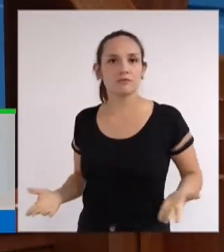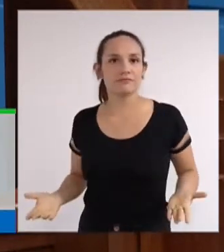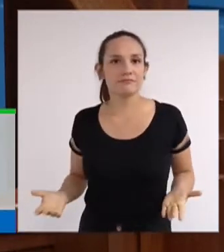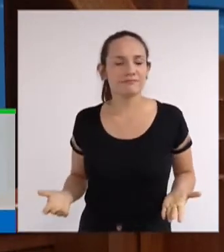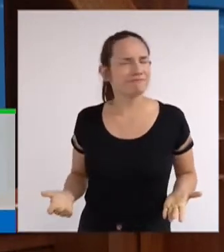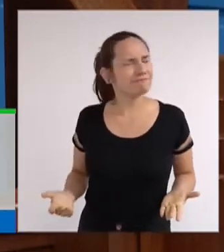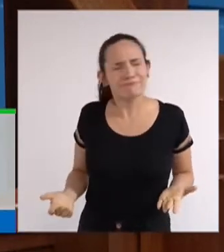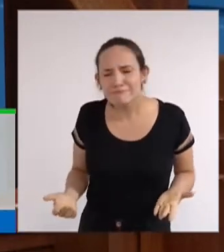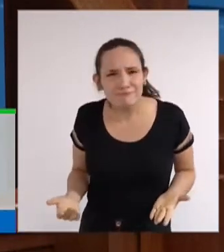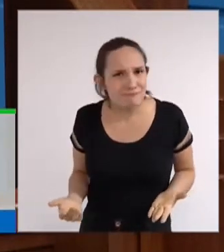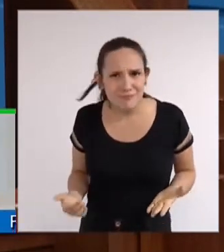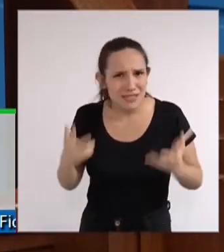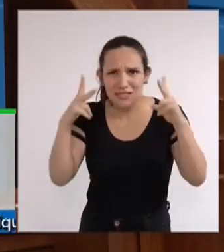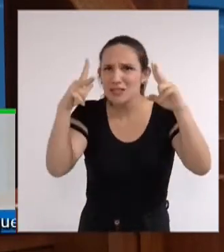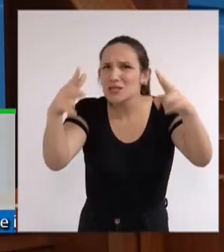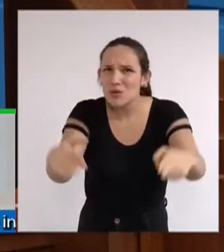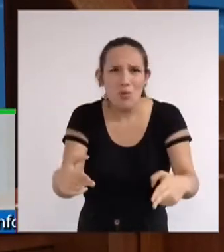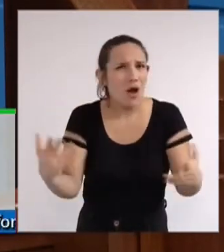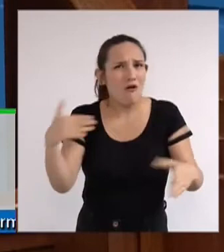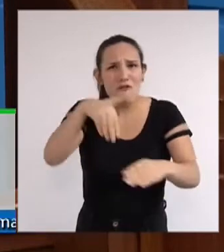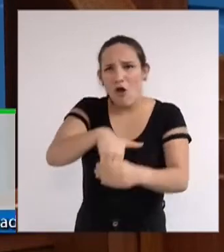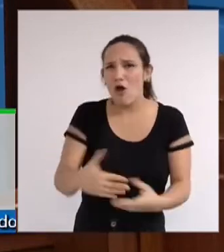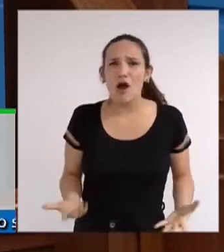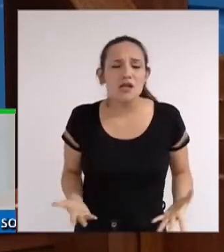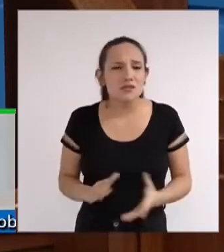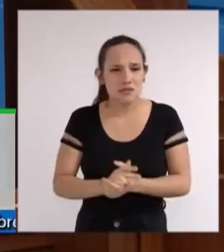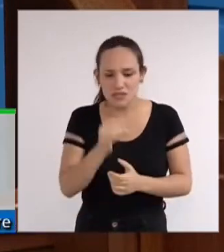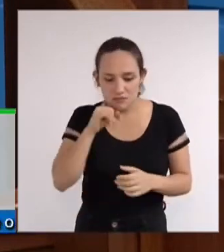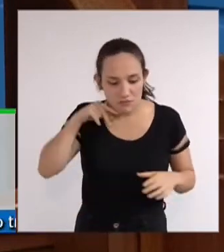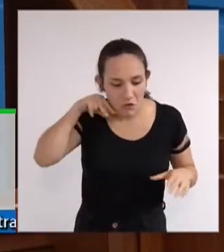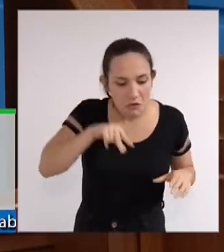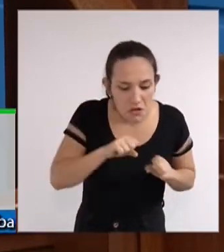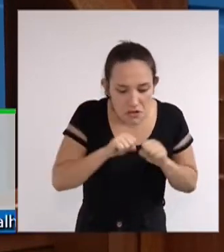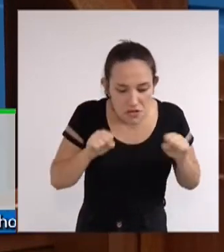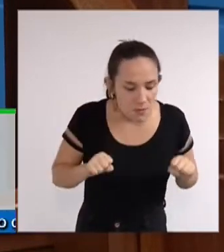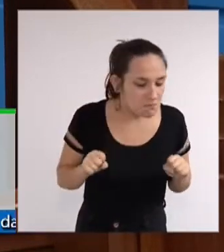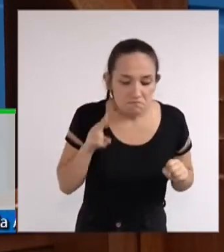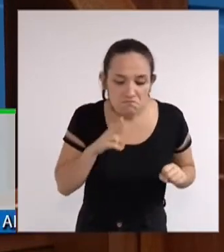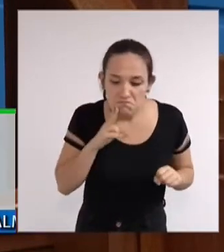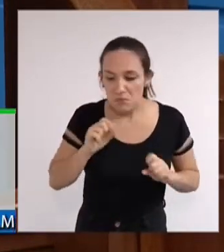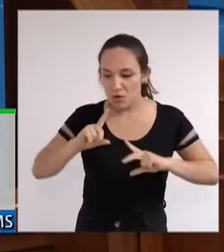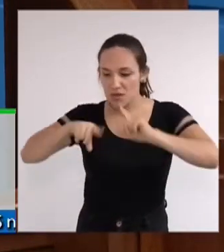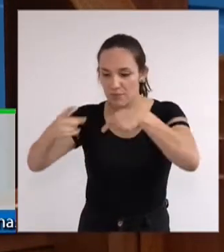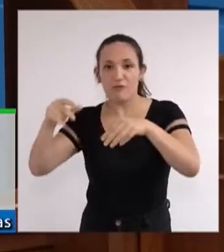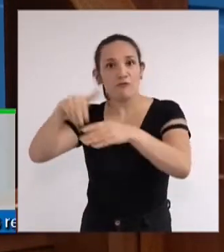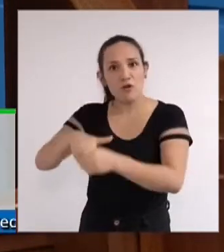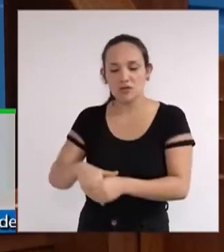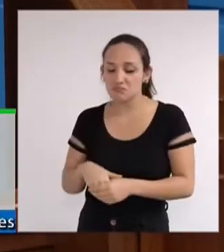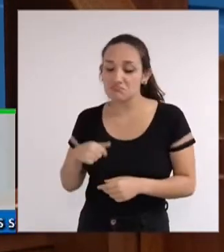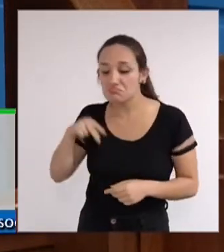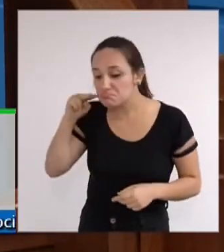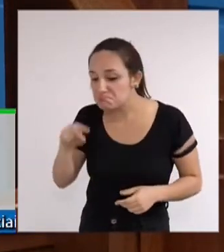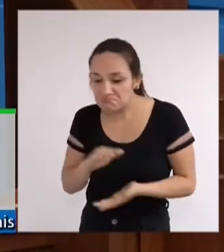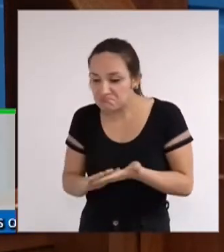vista. Hoje eles dizem que não há fraude, que nunca se provou fraude no sistema eletrônico, Senhores, não é que não há fraude, os senhores não